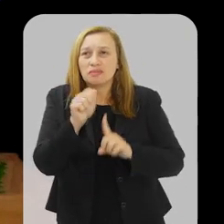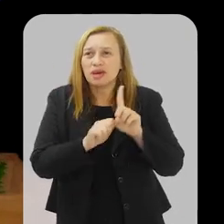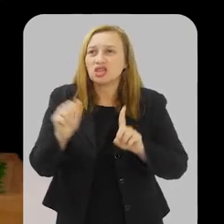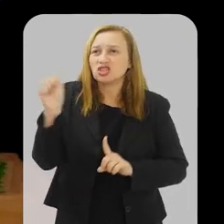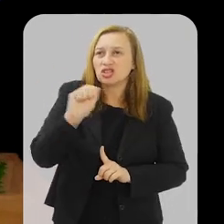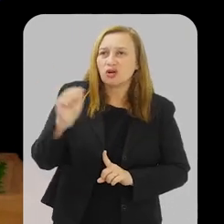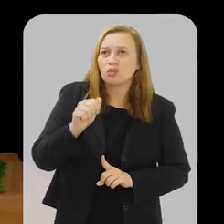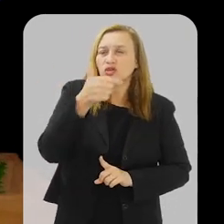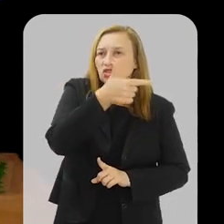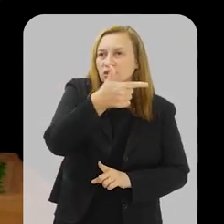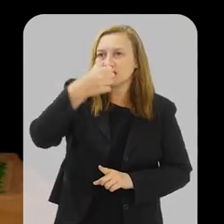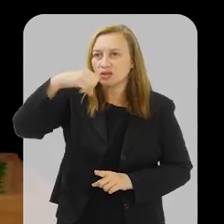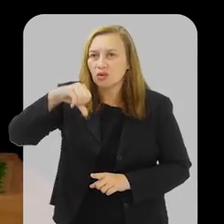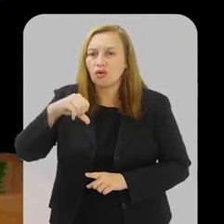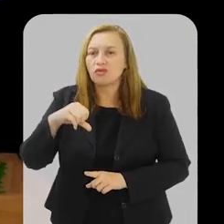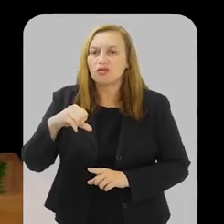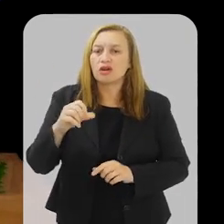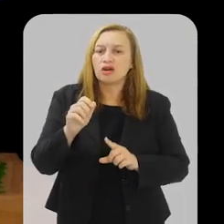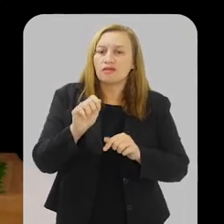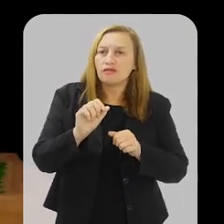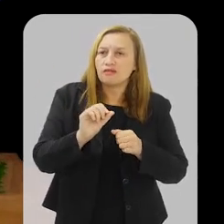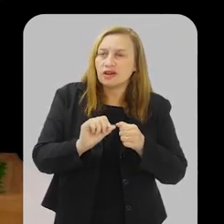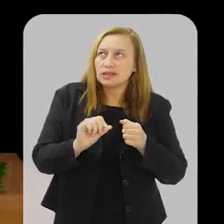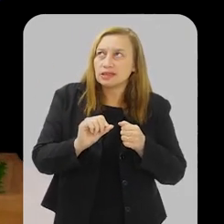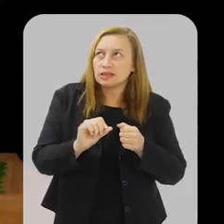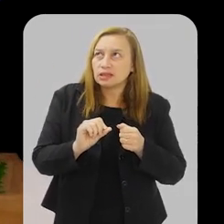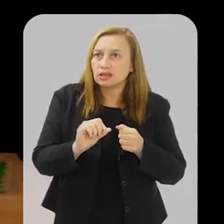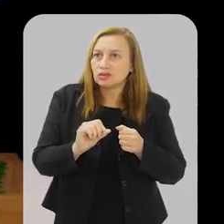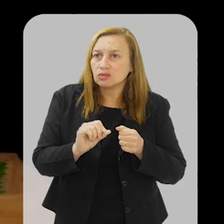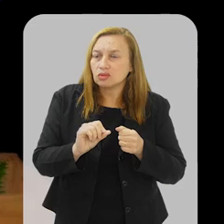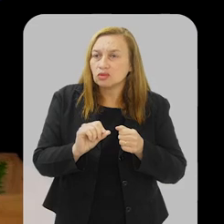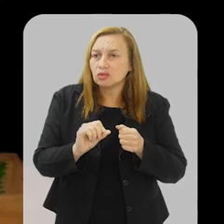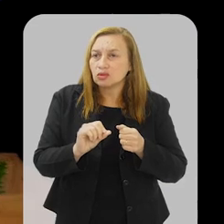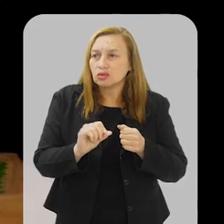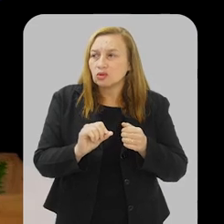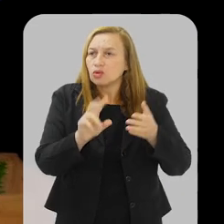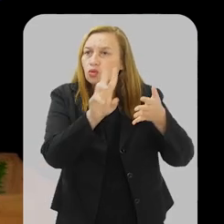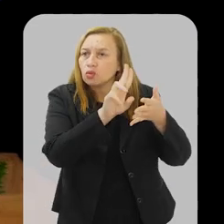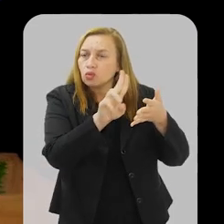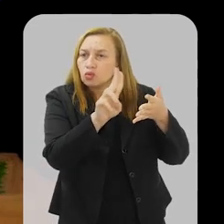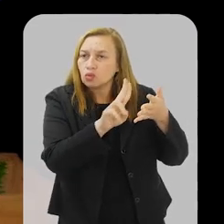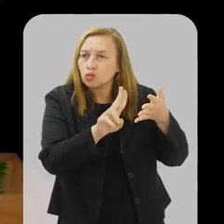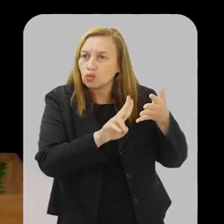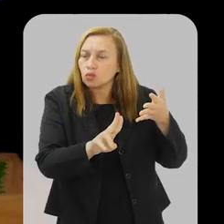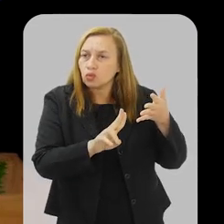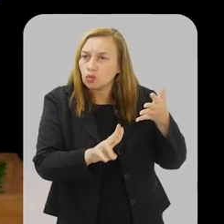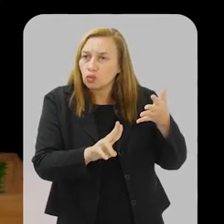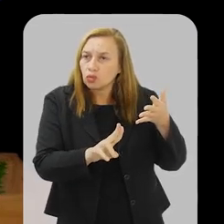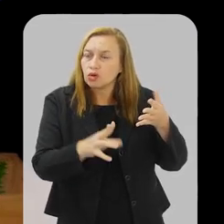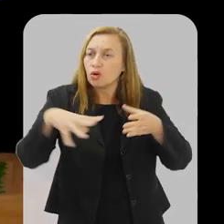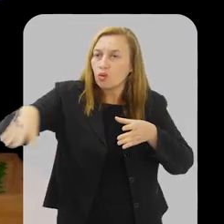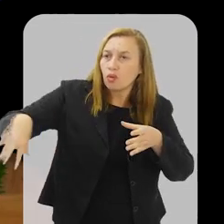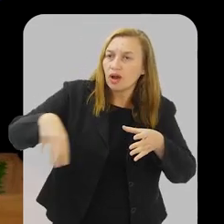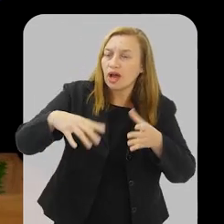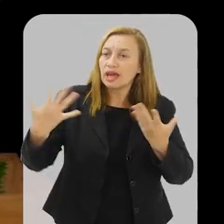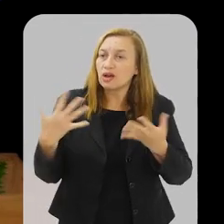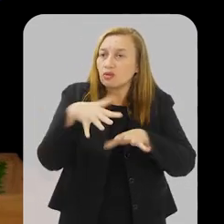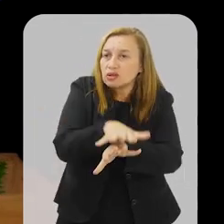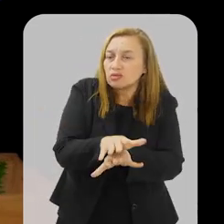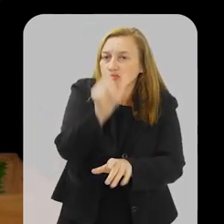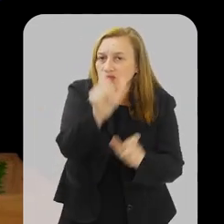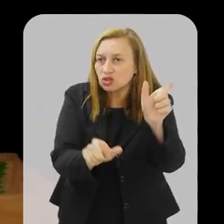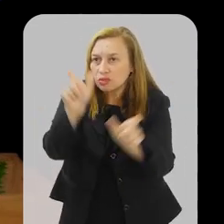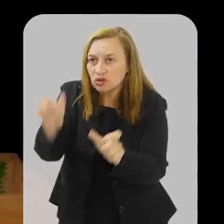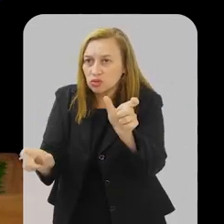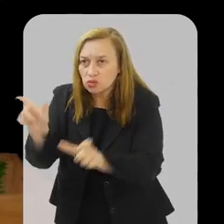e em agosto né 19 de Agosto nós estaremos fazendo a nomeação ou particularmente